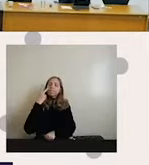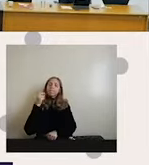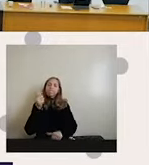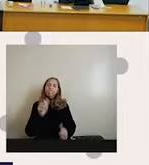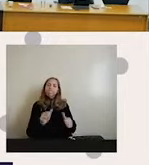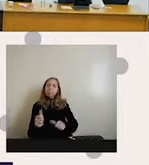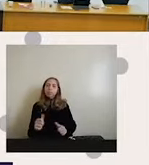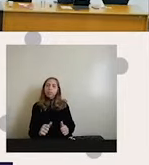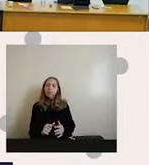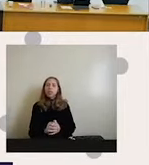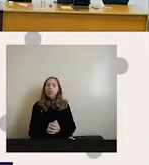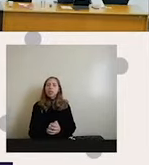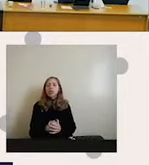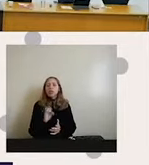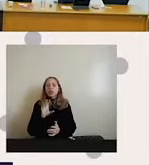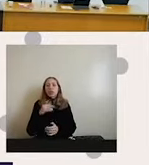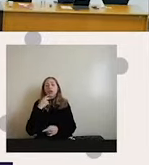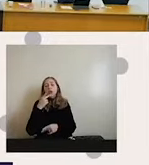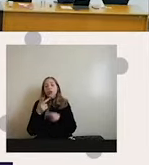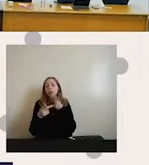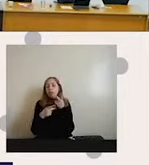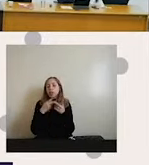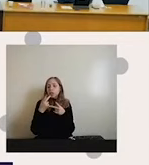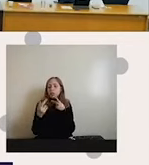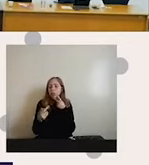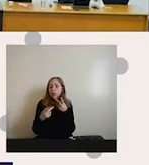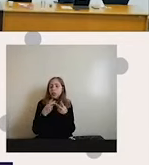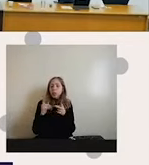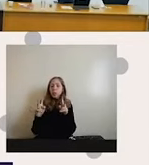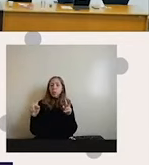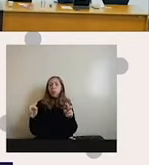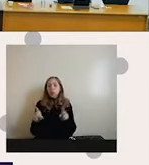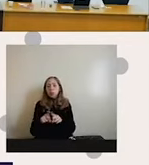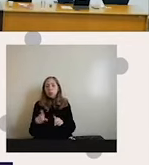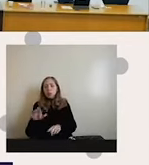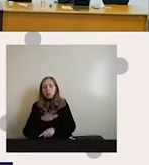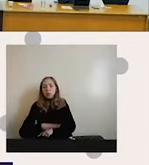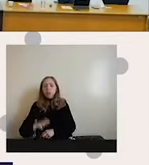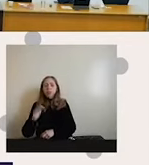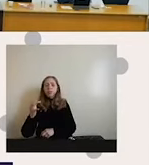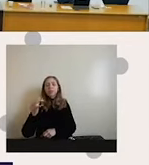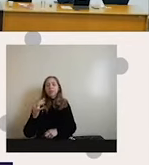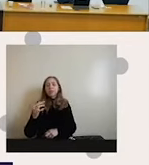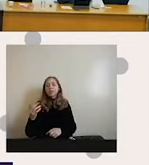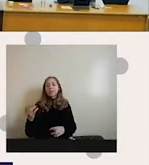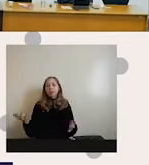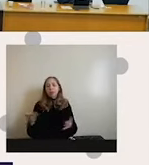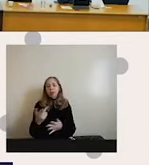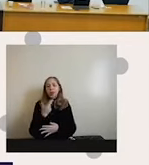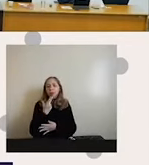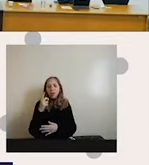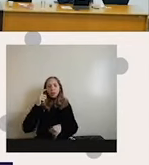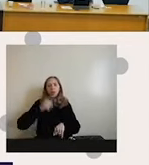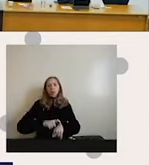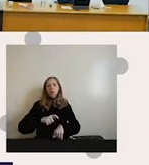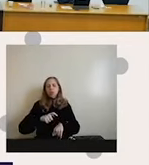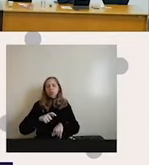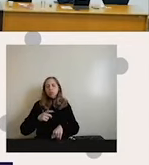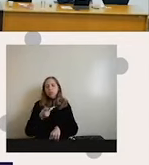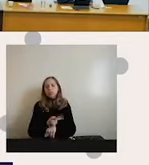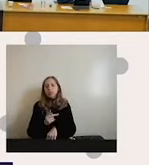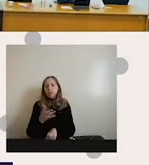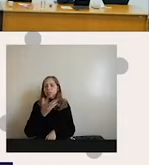só falando, né? Reestruturação produtiva, futuro do trabalho, etc. Mas, quando chega ali na hora do vamos ver, na prática, a gente esquece tudo isso e foca